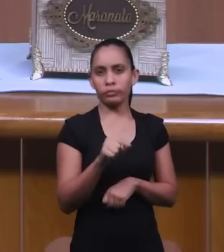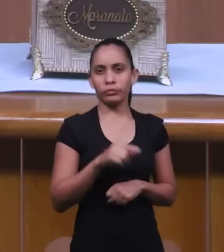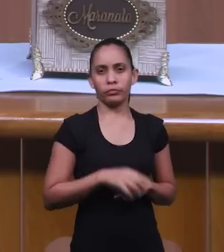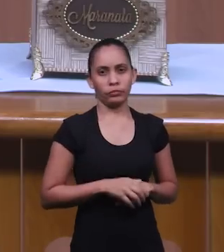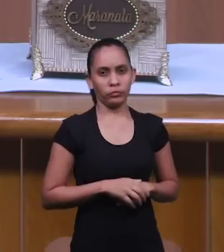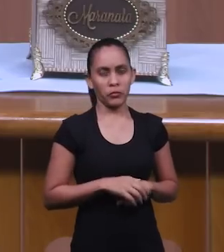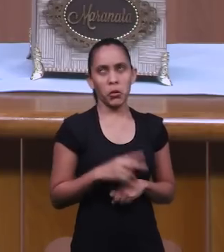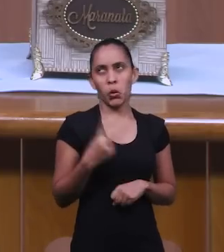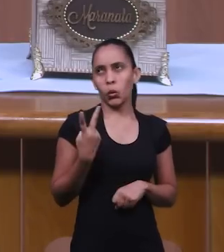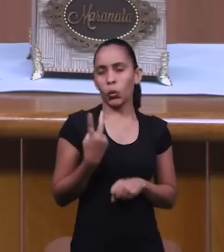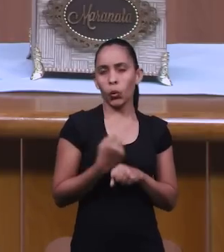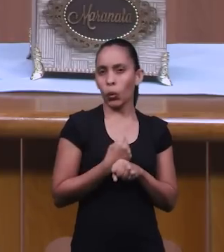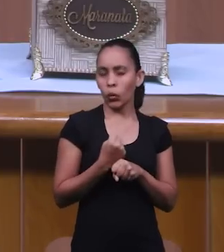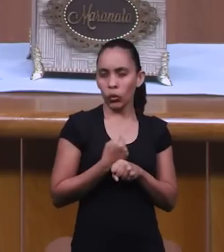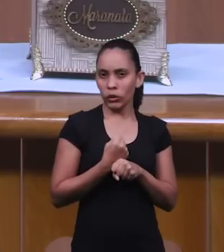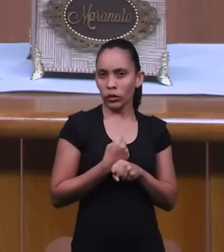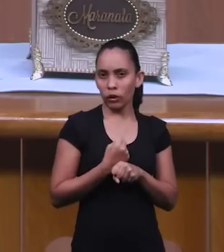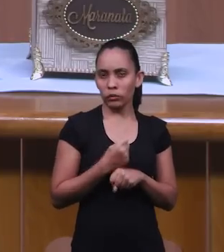cerca de 2 anos.